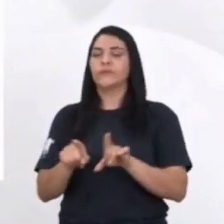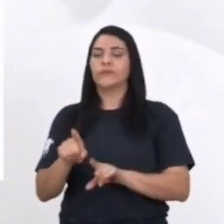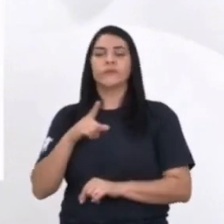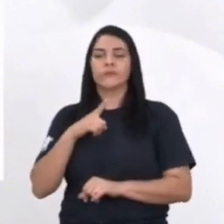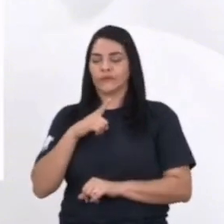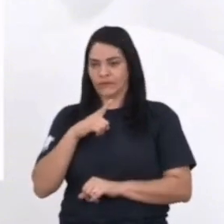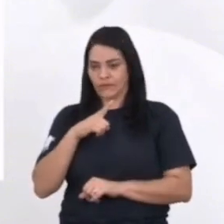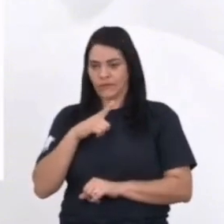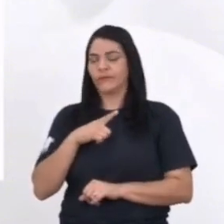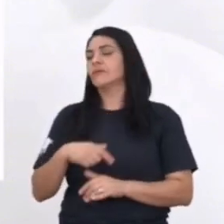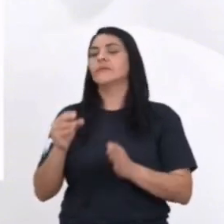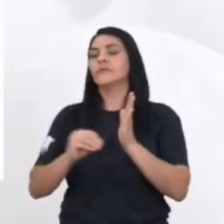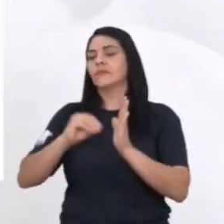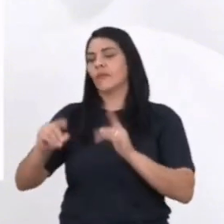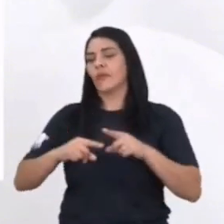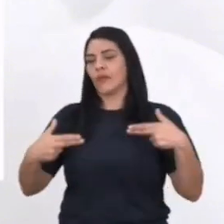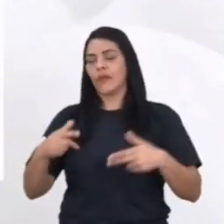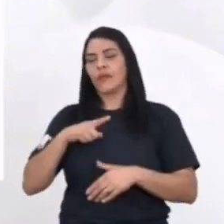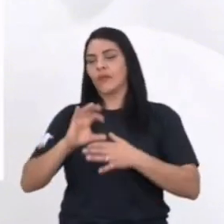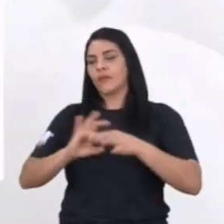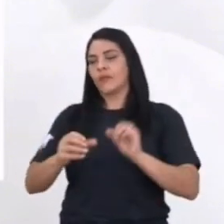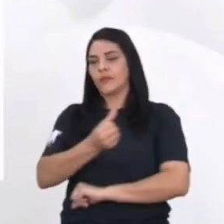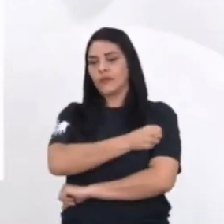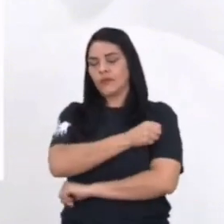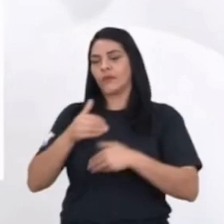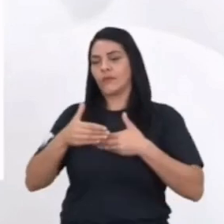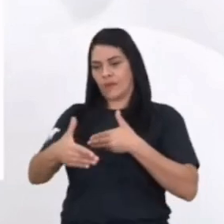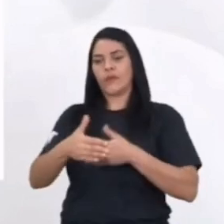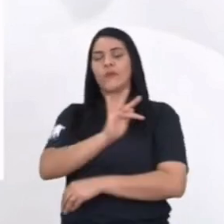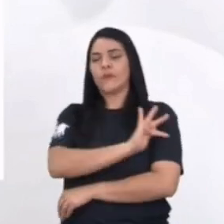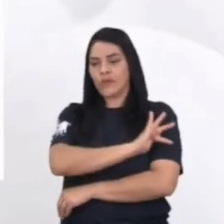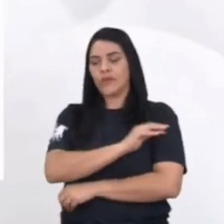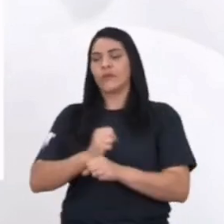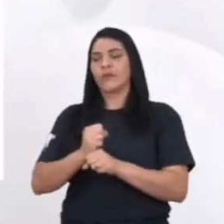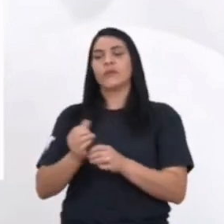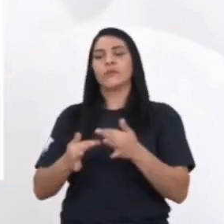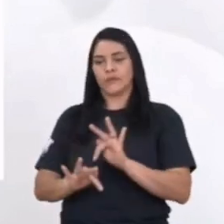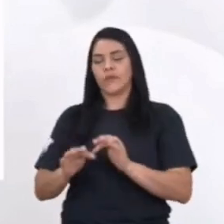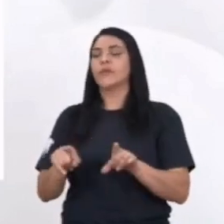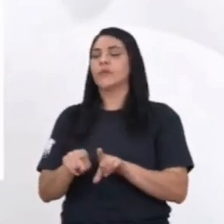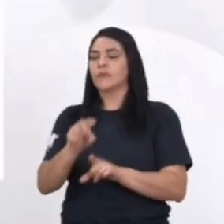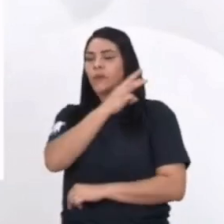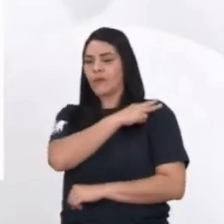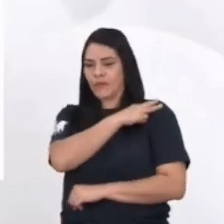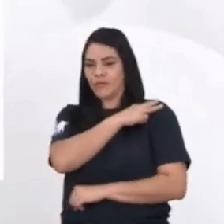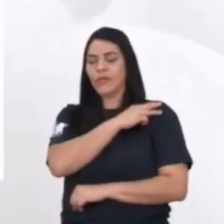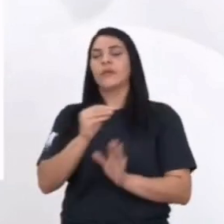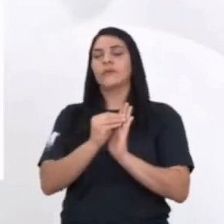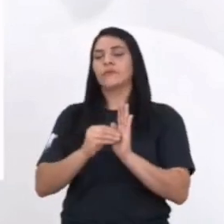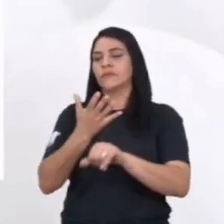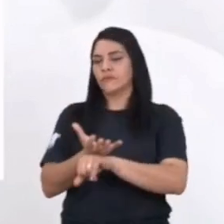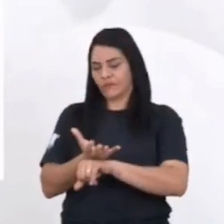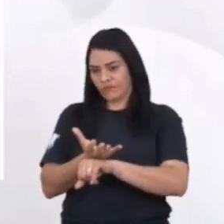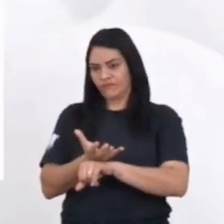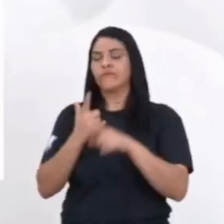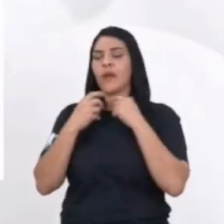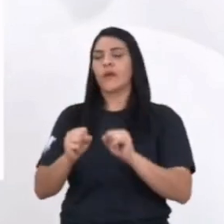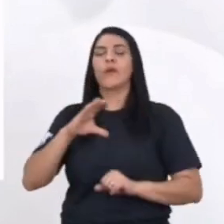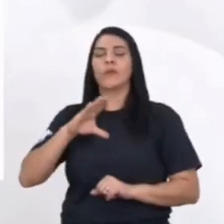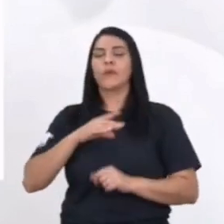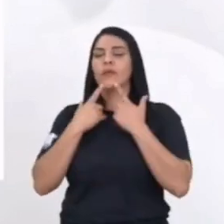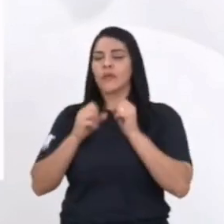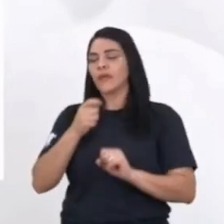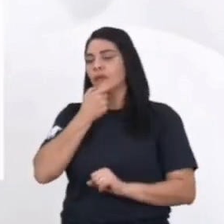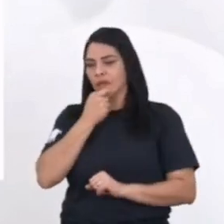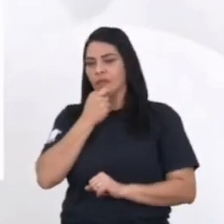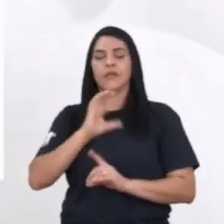Tarefa SP, né, enquanto produto, ele está disponível a partir do 6º ano, então para o ensino fundamental, anos finais, e o ensino médio, nos componentes curriculares de língua portuguesa, língua inglesa,